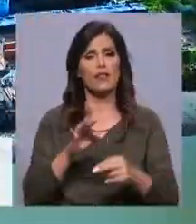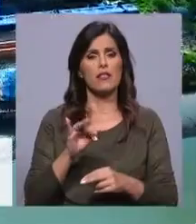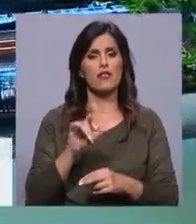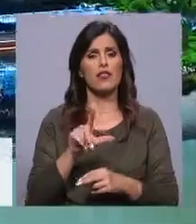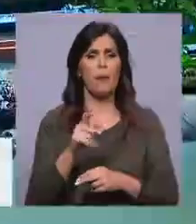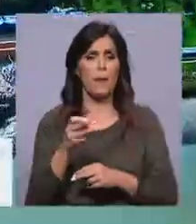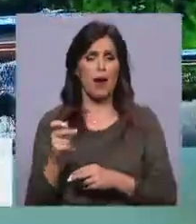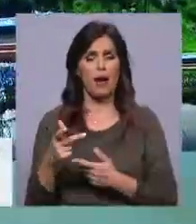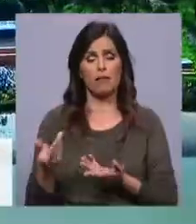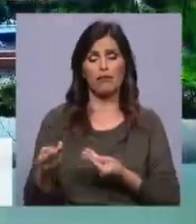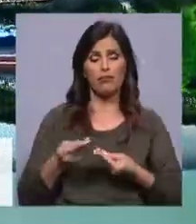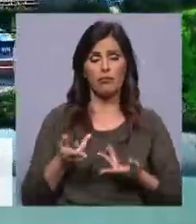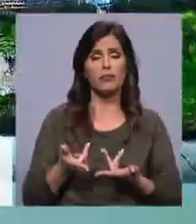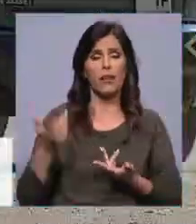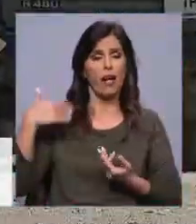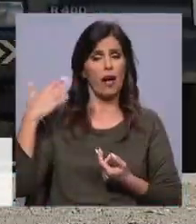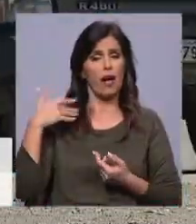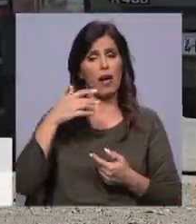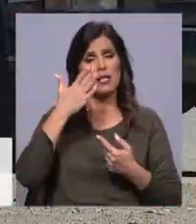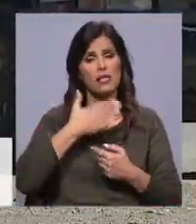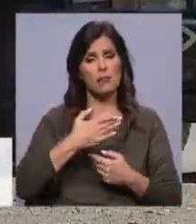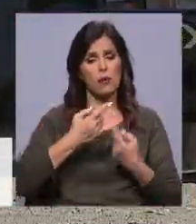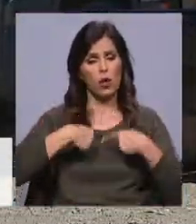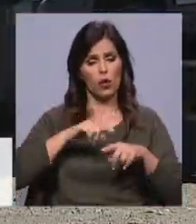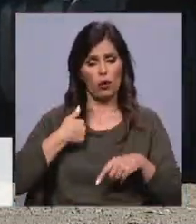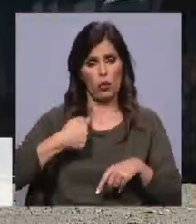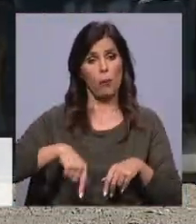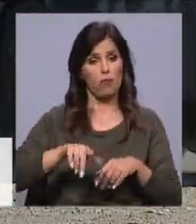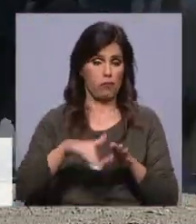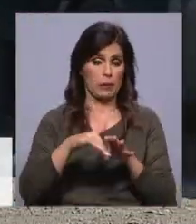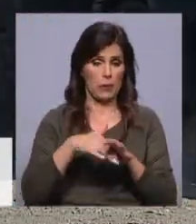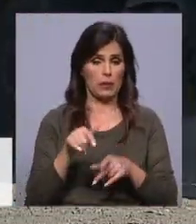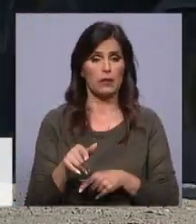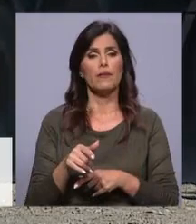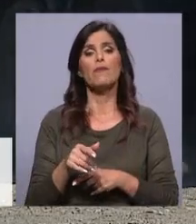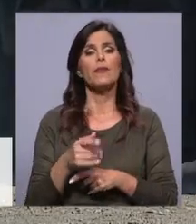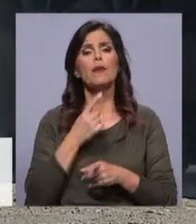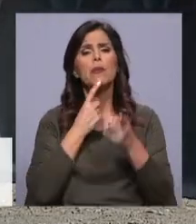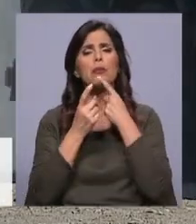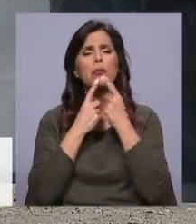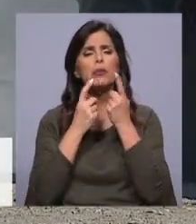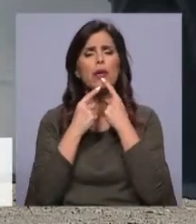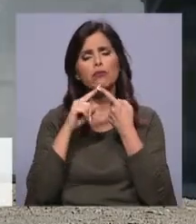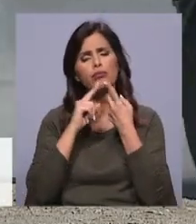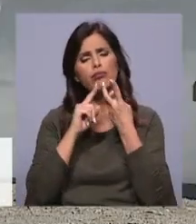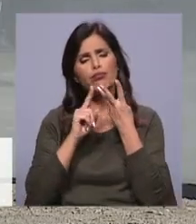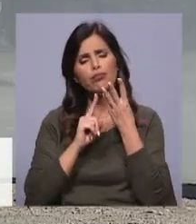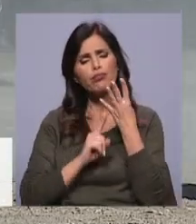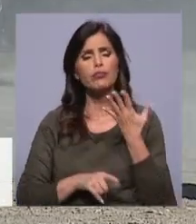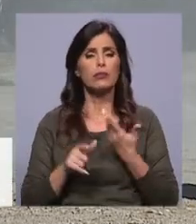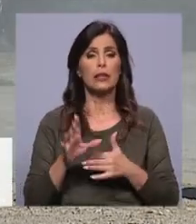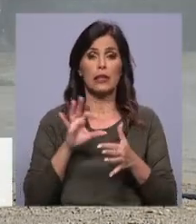Ana cureta Correia nos apresentaram aqui há umas semanas numa reunião onde estive a onde colocamos várias questões sobre